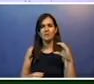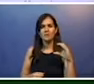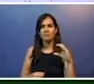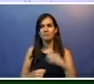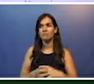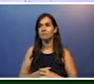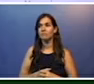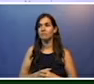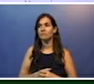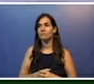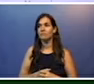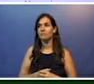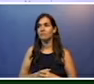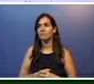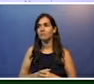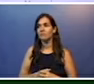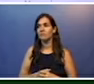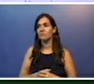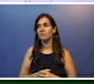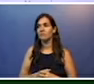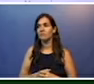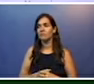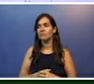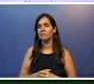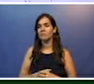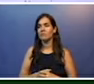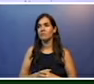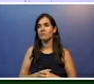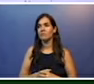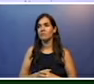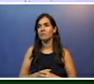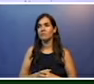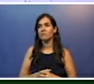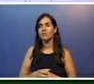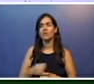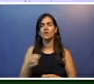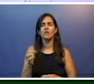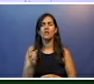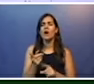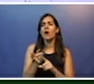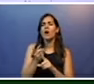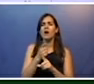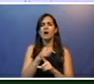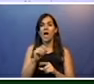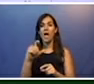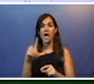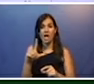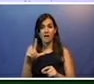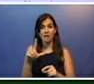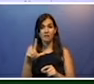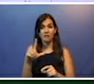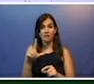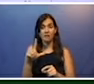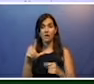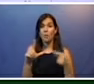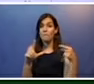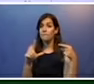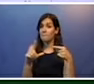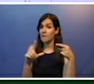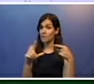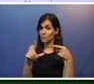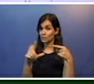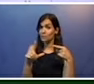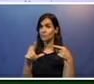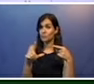está antes do L, que é o 50? Então, quando ele está antes, à esquerda, eu subtraio. Então,